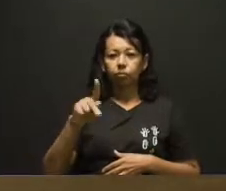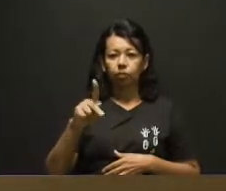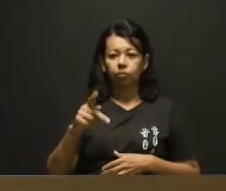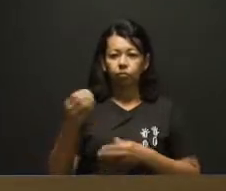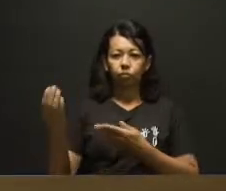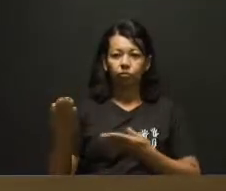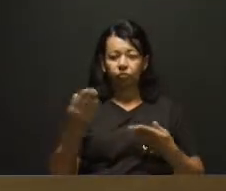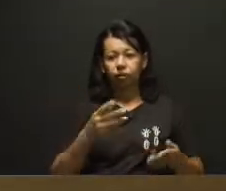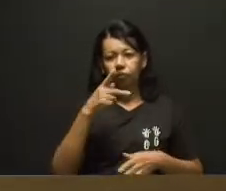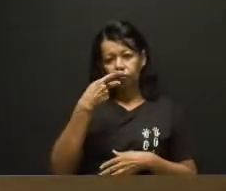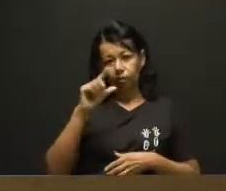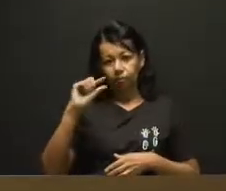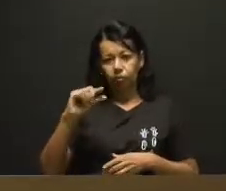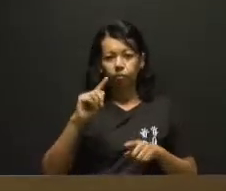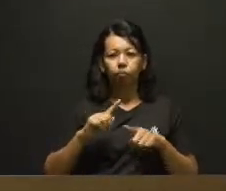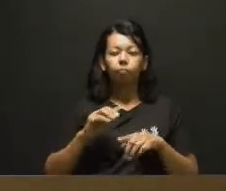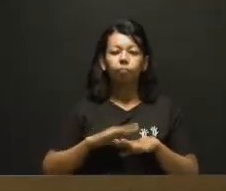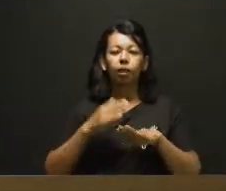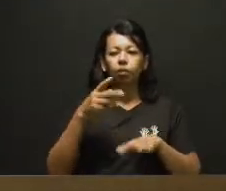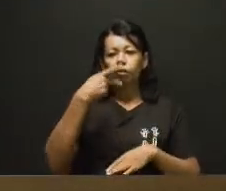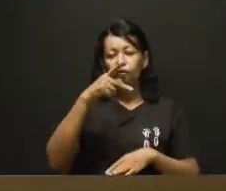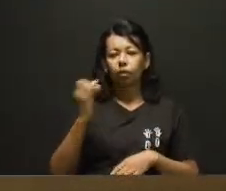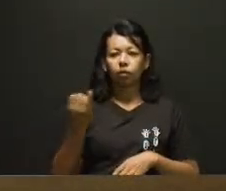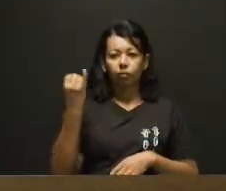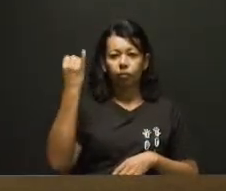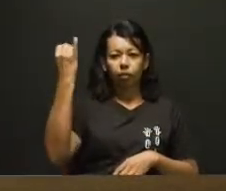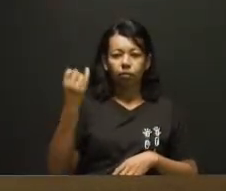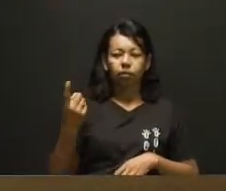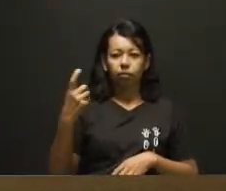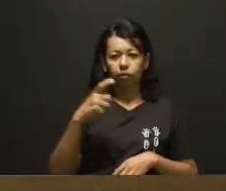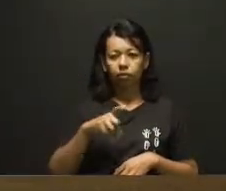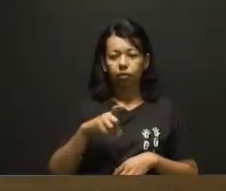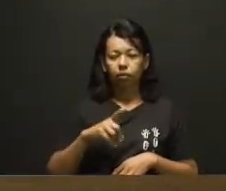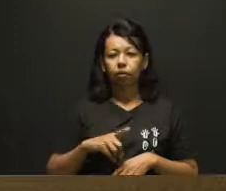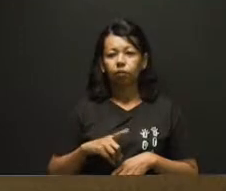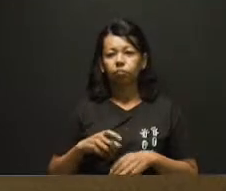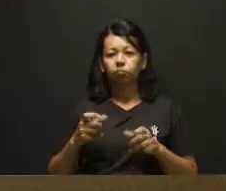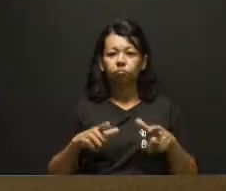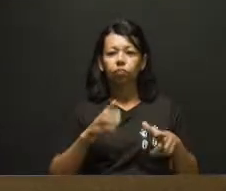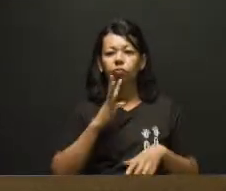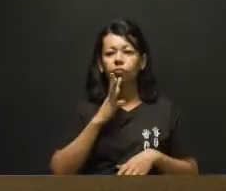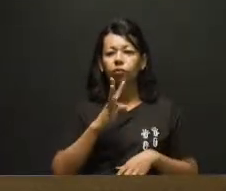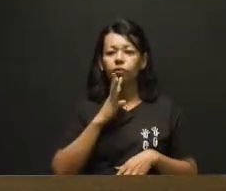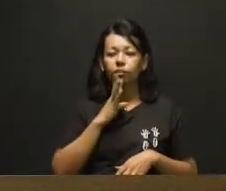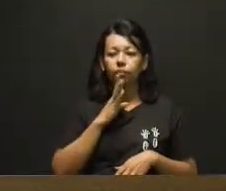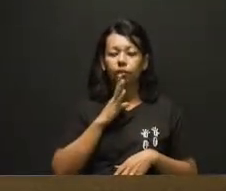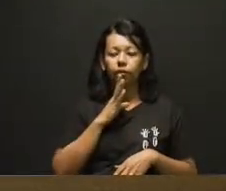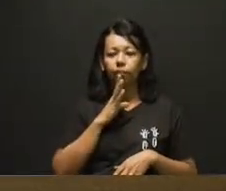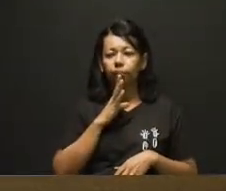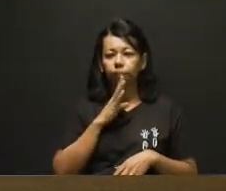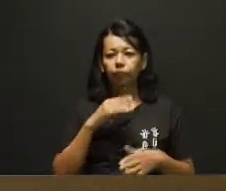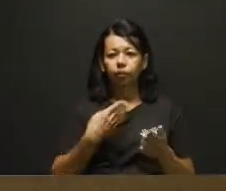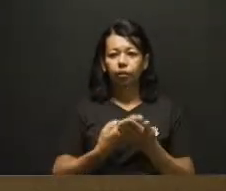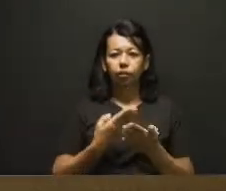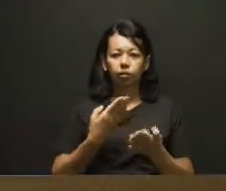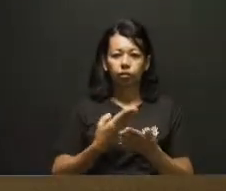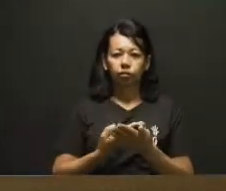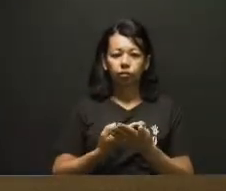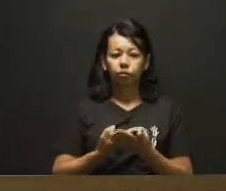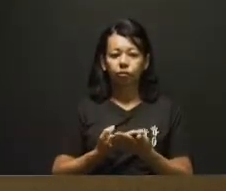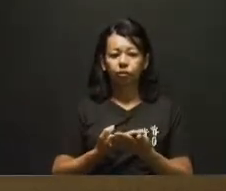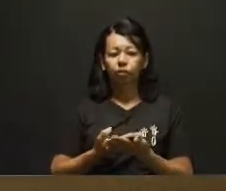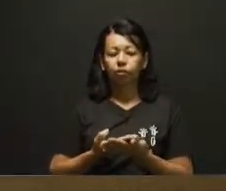pouco mas vou falar da importância dessa área que é uma área de conhecimento que estuda o objeto de